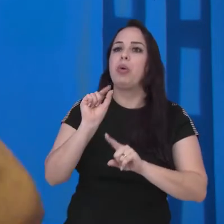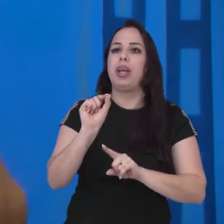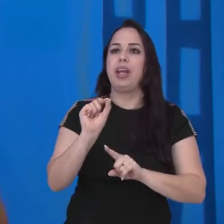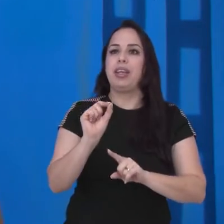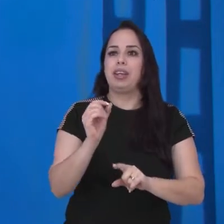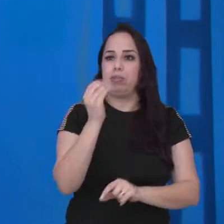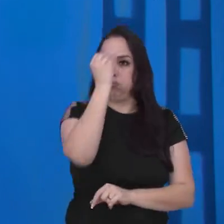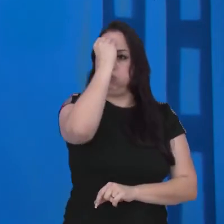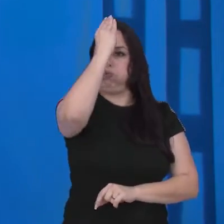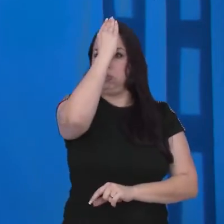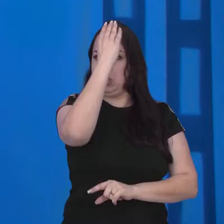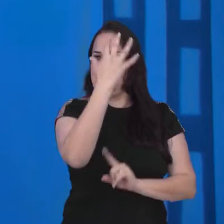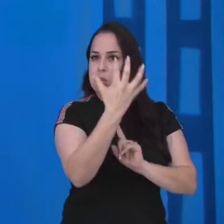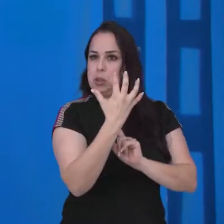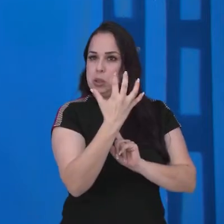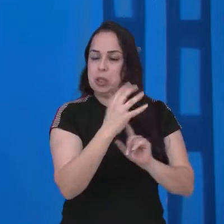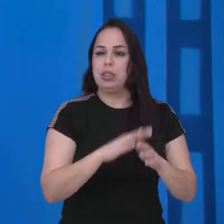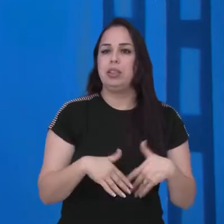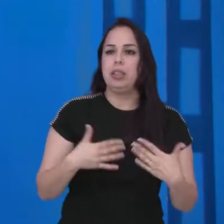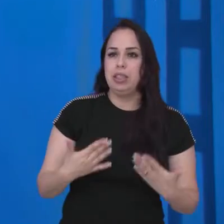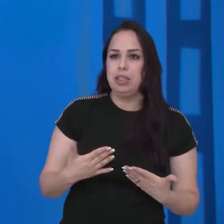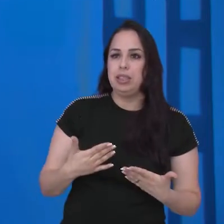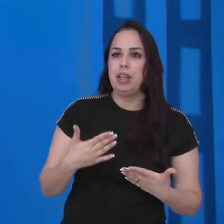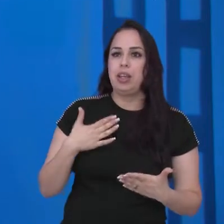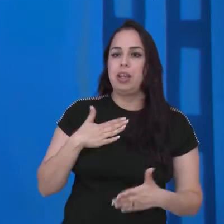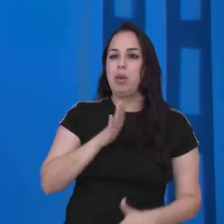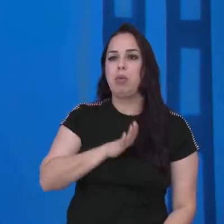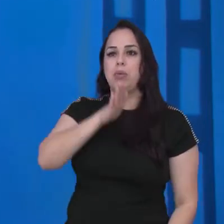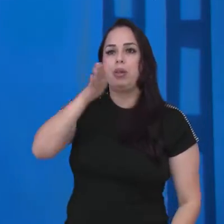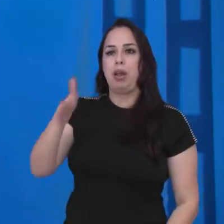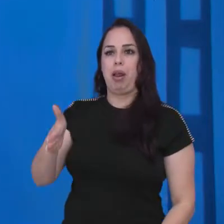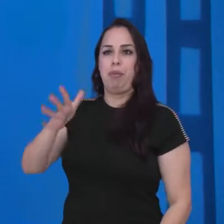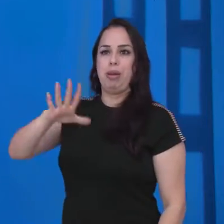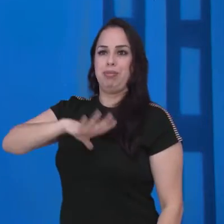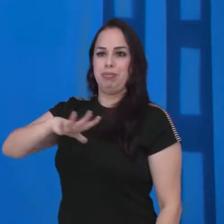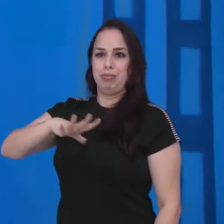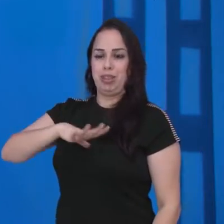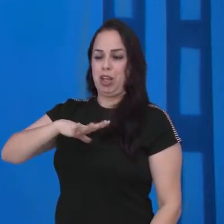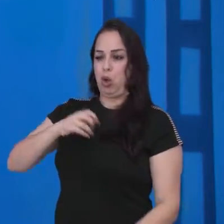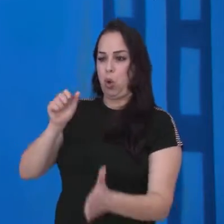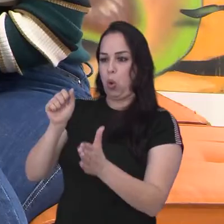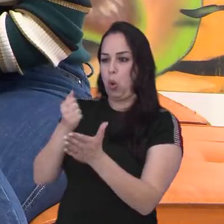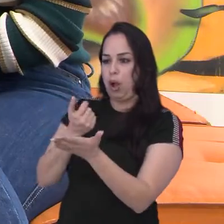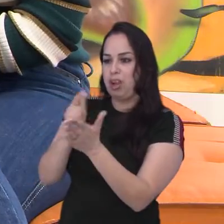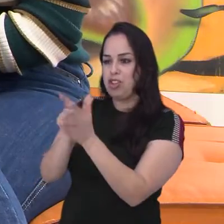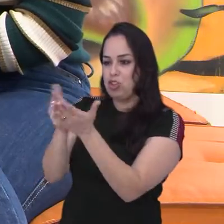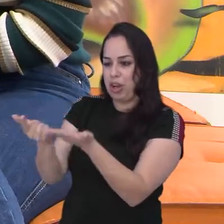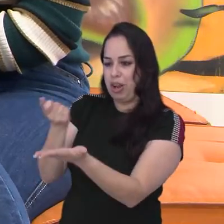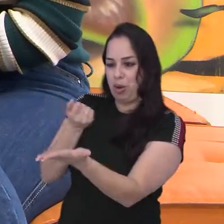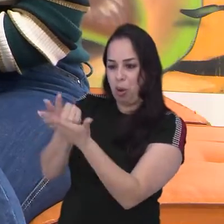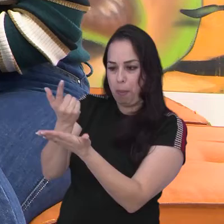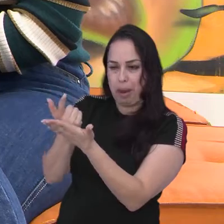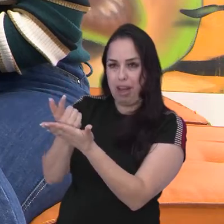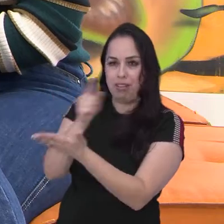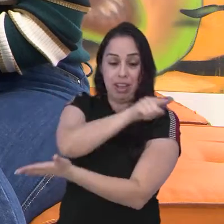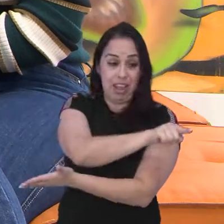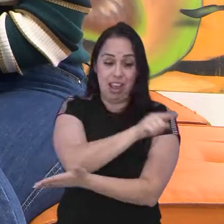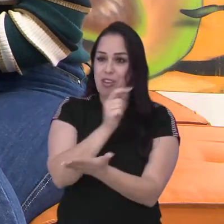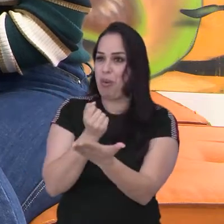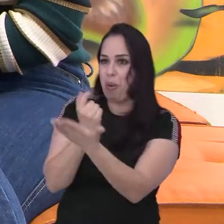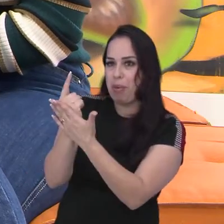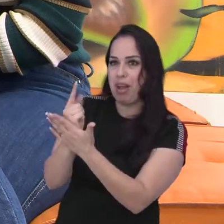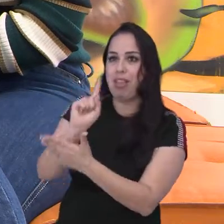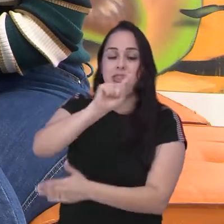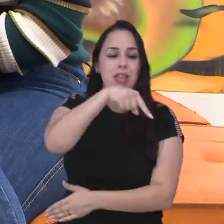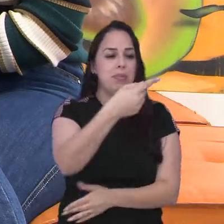sabe? De uma pessoa do bairro, do meu bairro, ir pro centro da cidade, comprar o jornal e voltar e ler o jornal e depois deixar pra gente